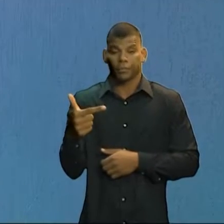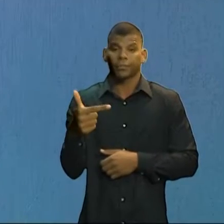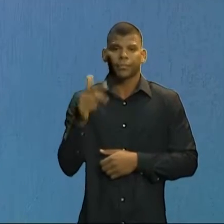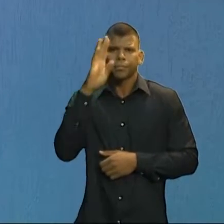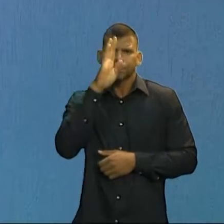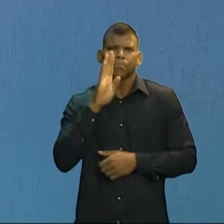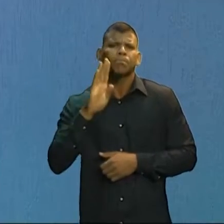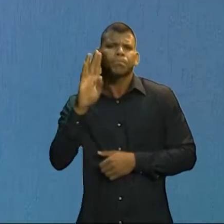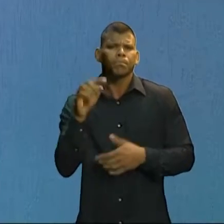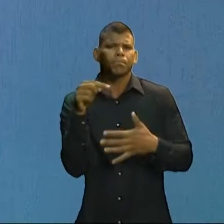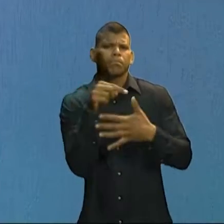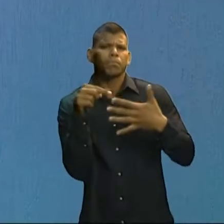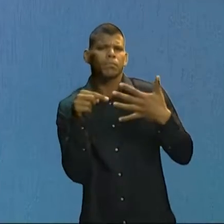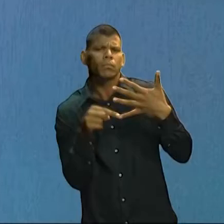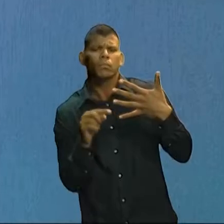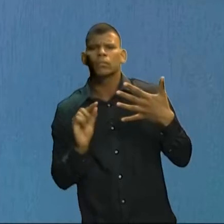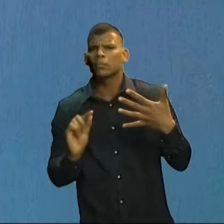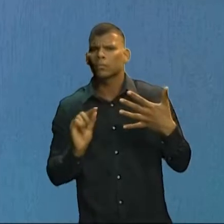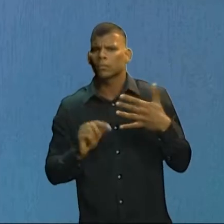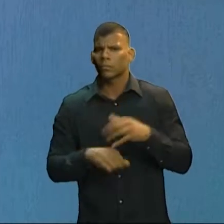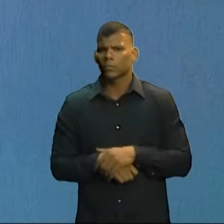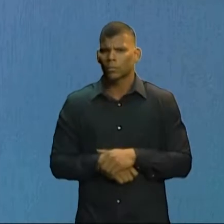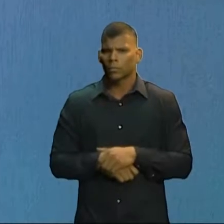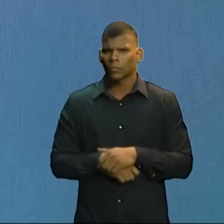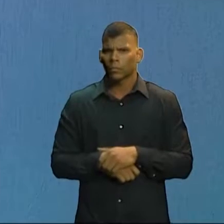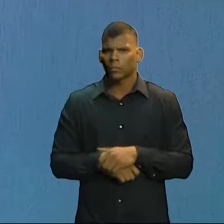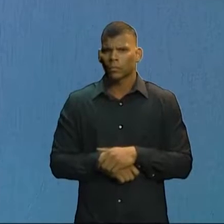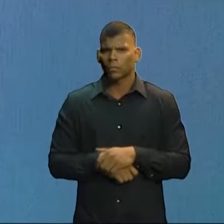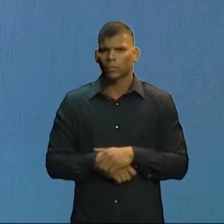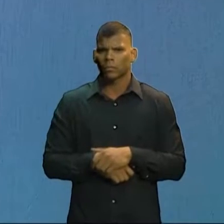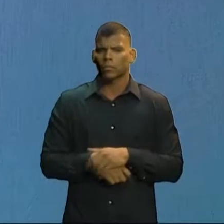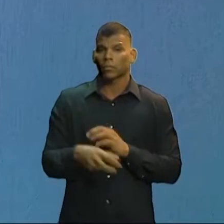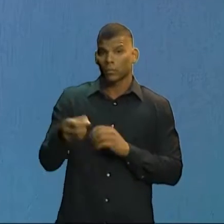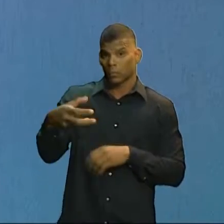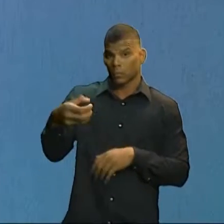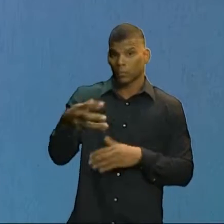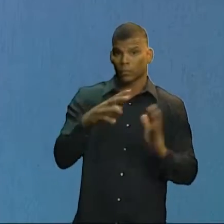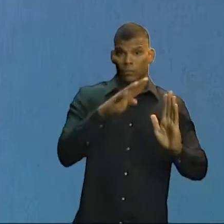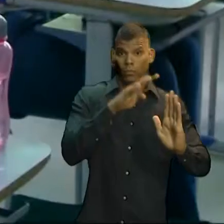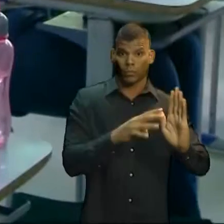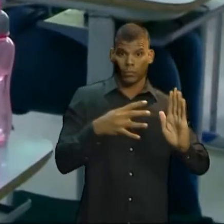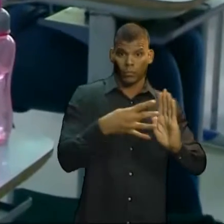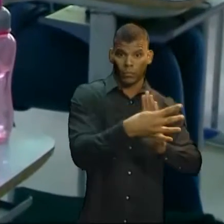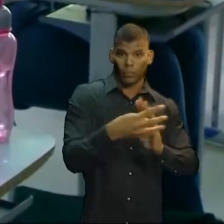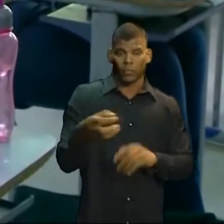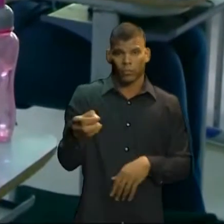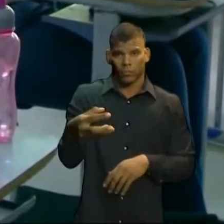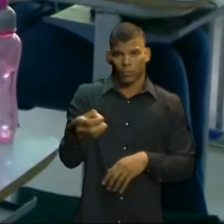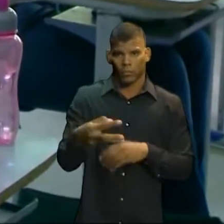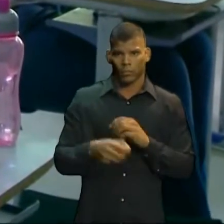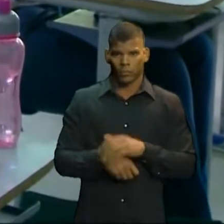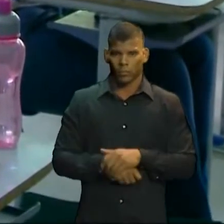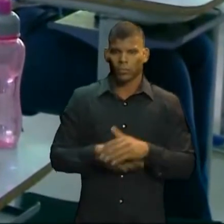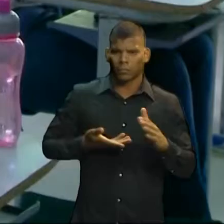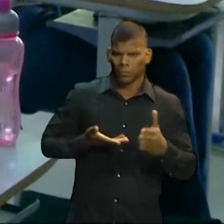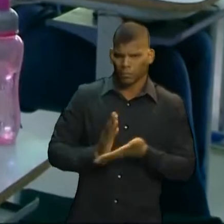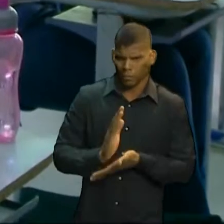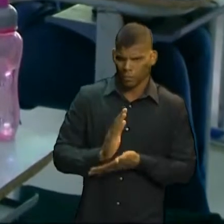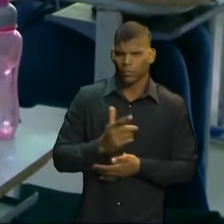principais mudanças estão o aumento da carga horária e uma nova grade curricular. Após a aprovação